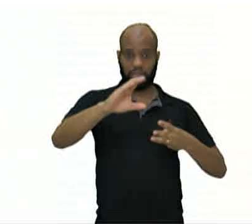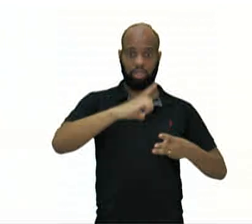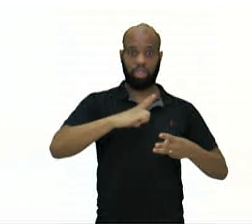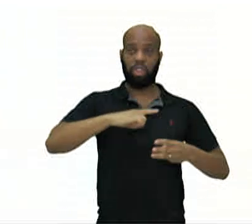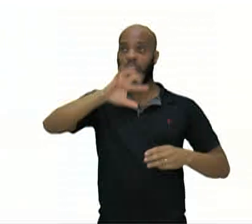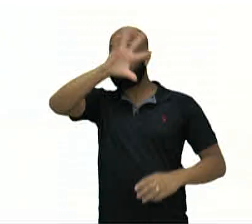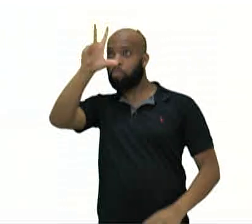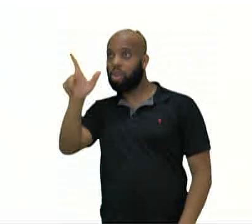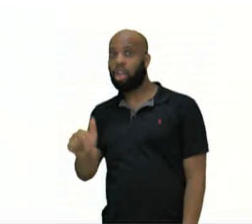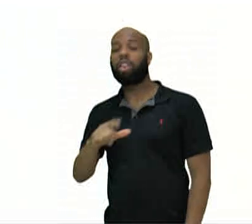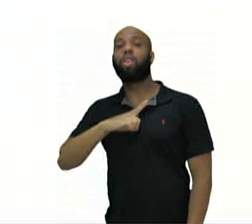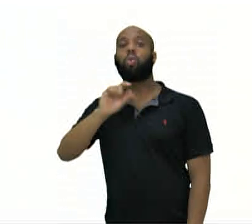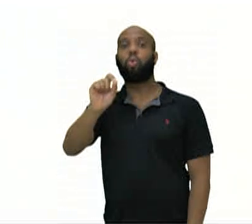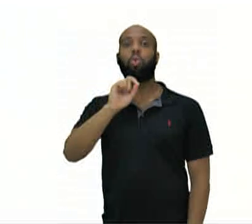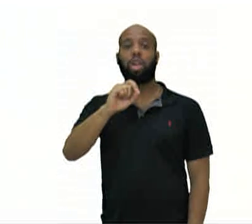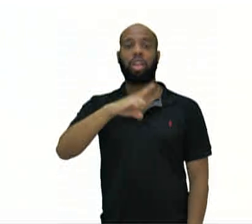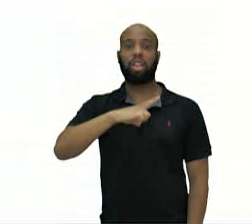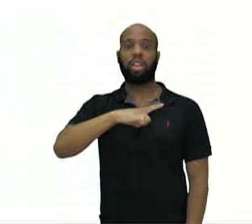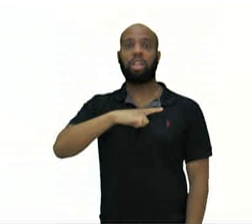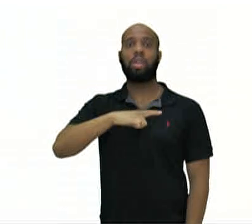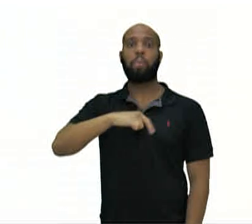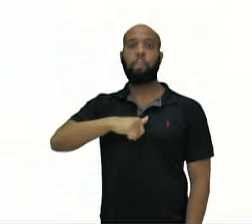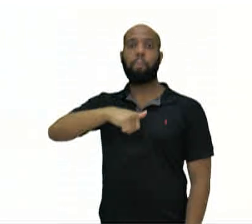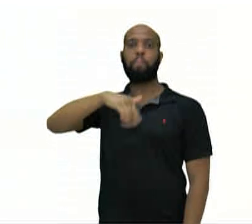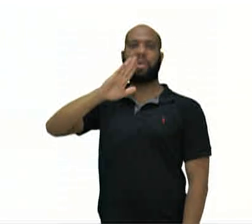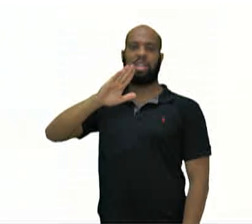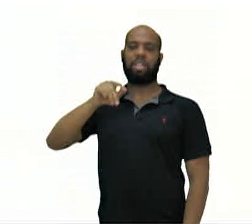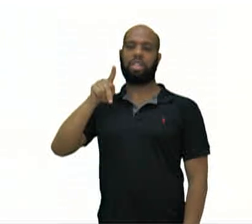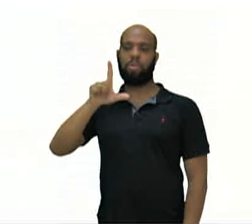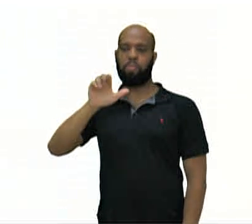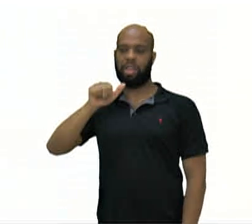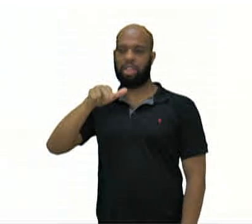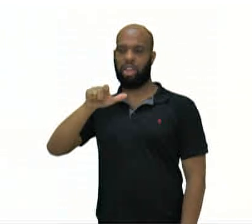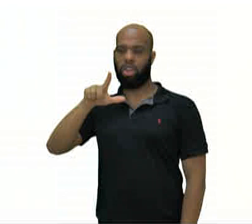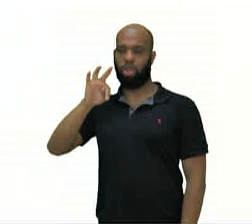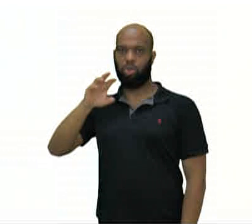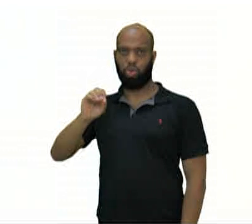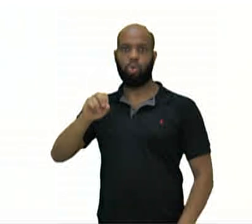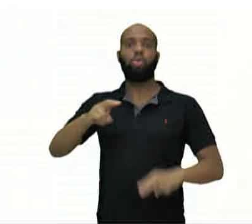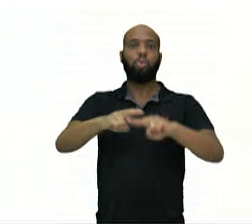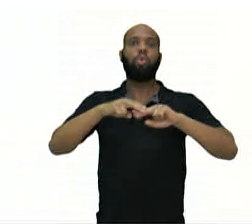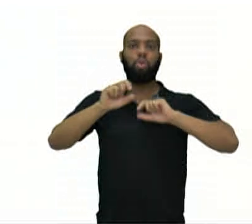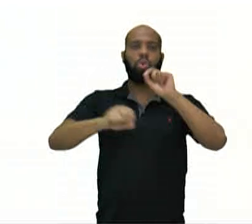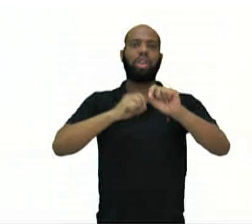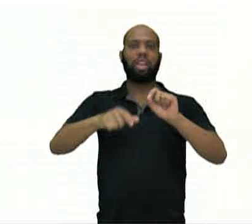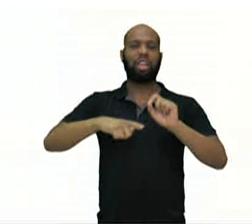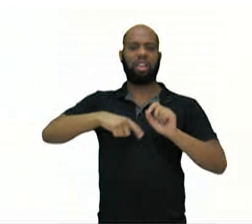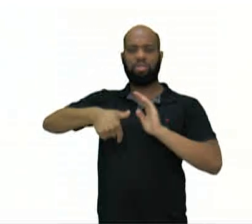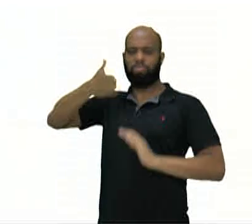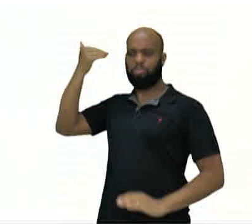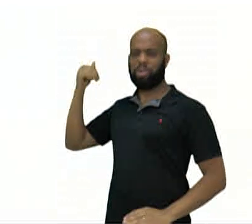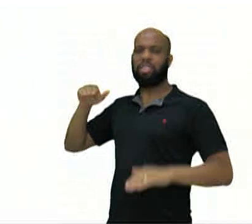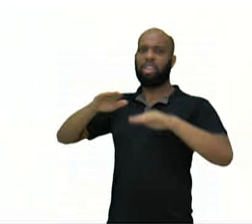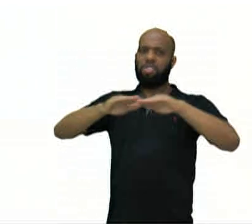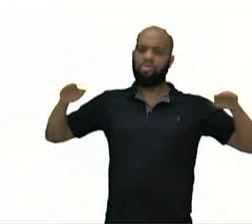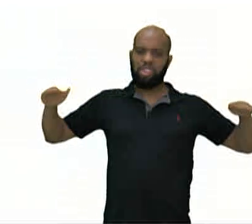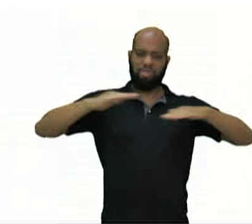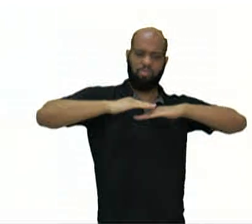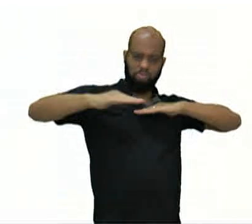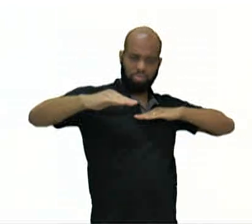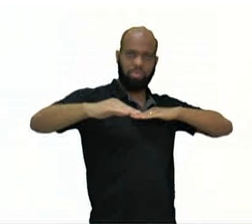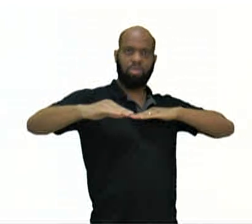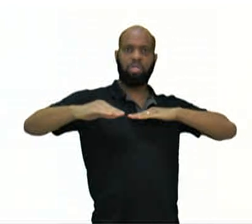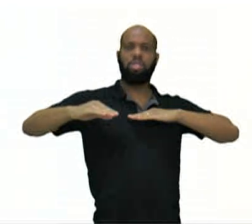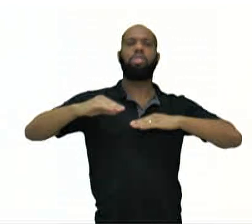continente africano é constituído por um imenso planalto, resultado do aplanamento de antigas elevações pelo processo